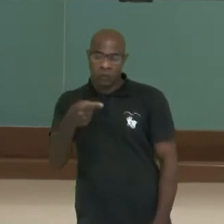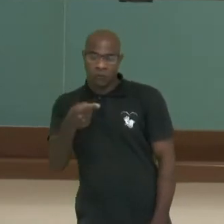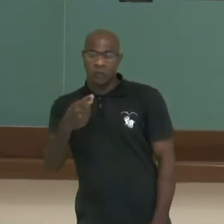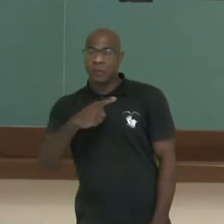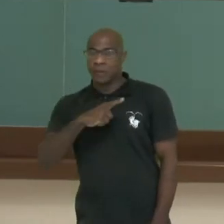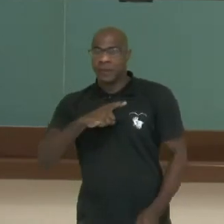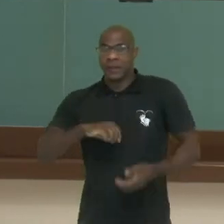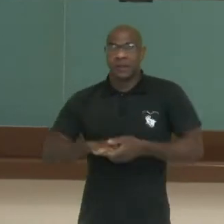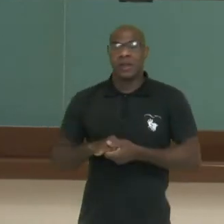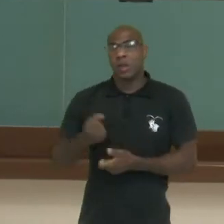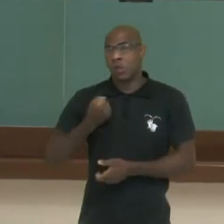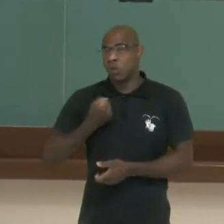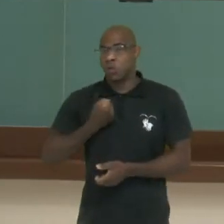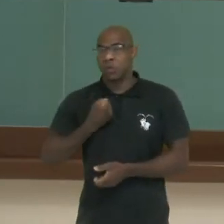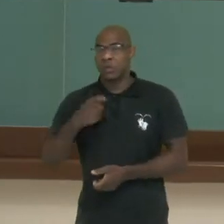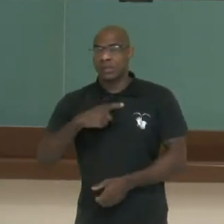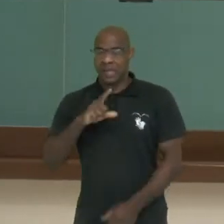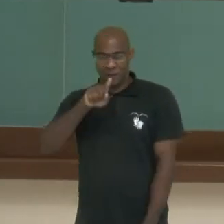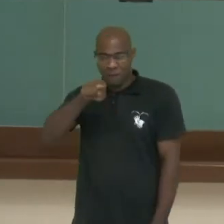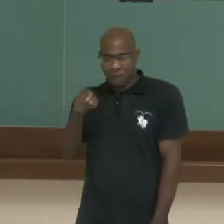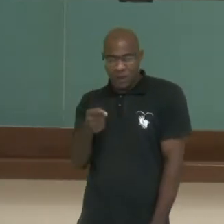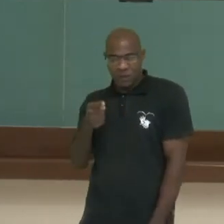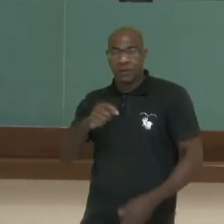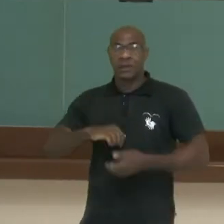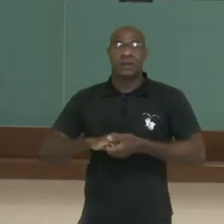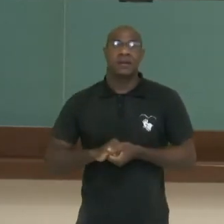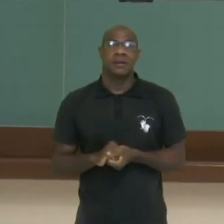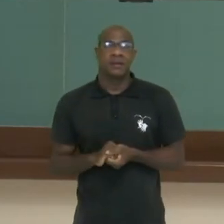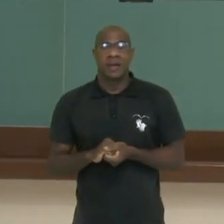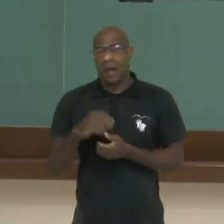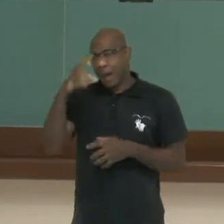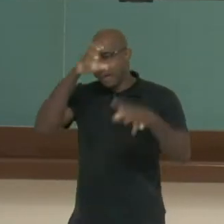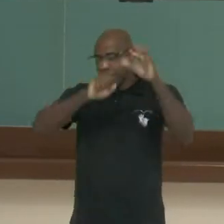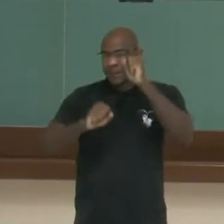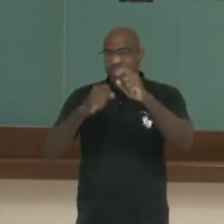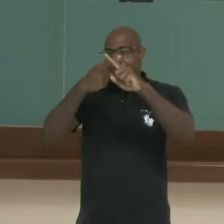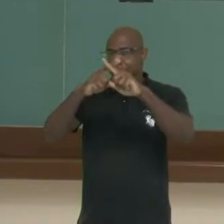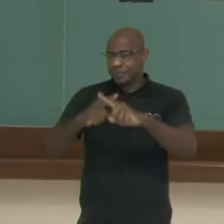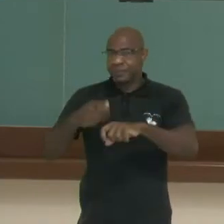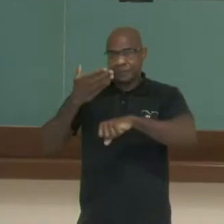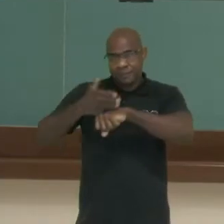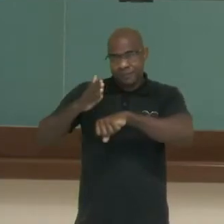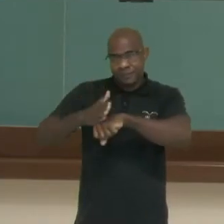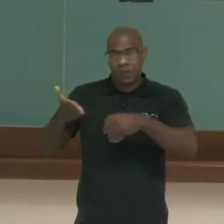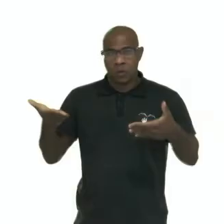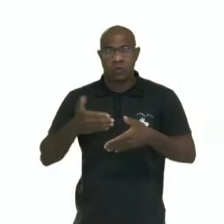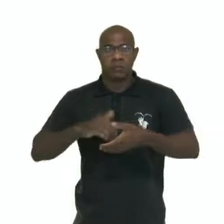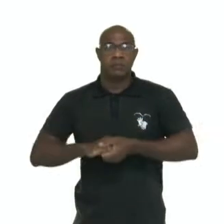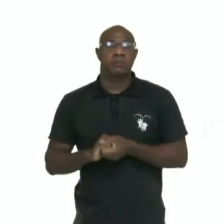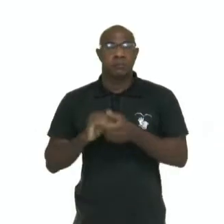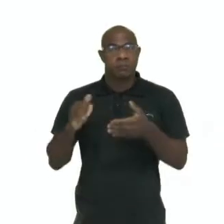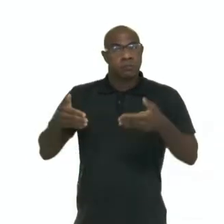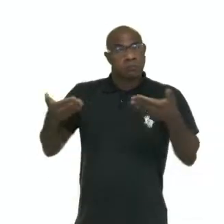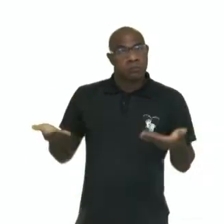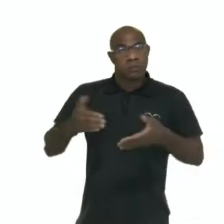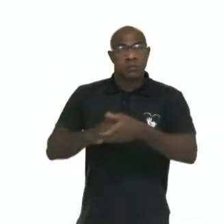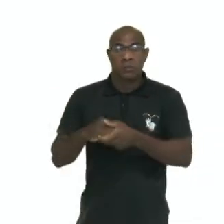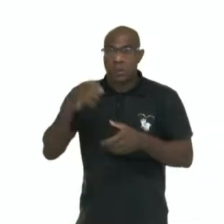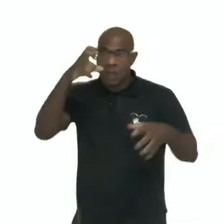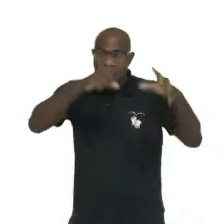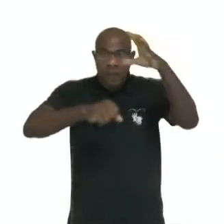aqueles numerozinhos com vírgula, tá? Vamos exercitar aí um pouquinho, tá bom? Então, aprendemos aí que